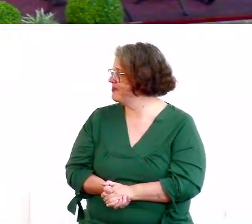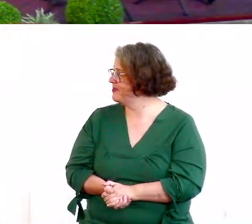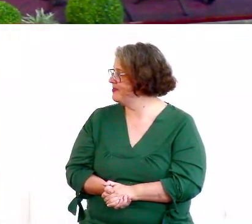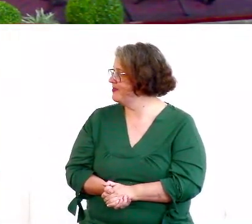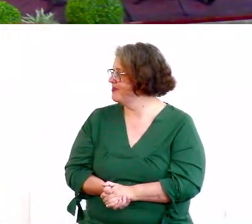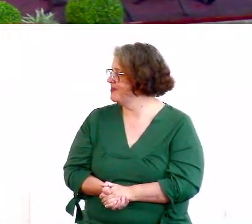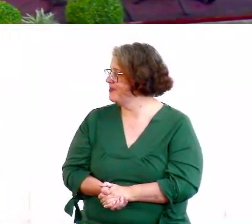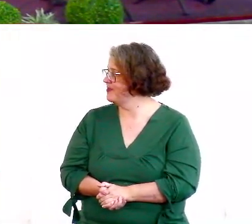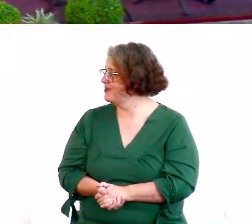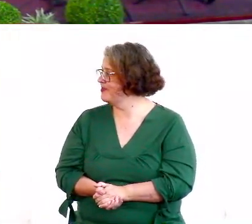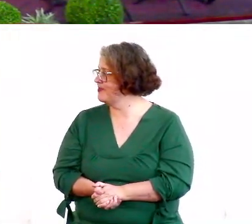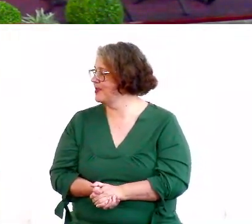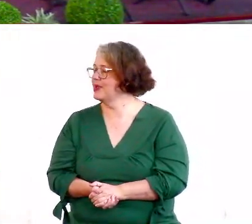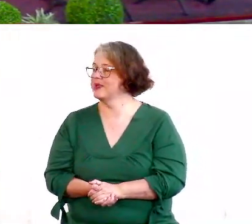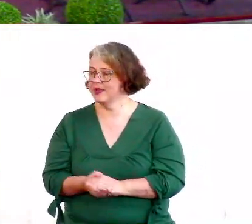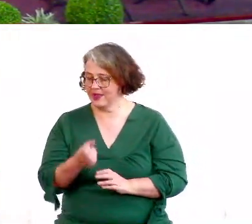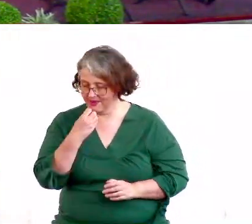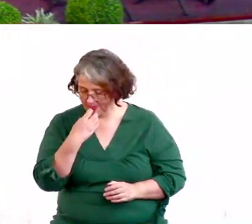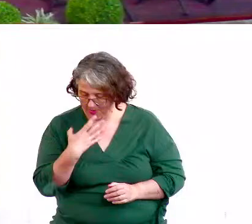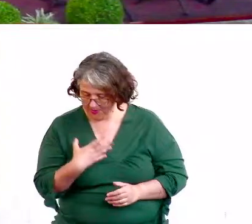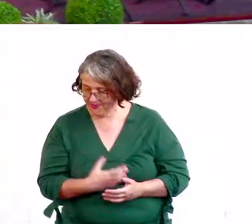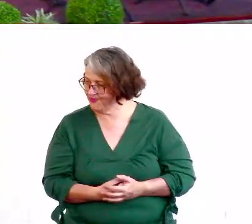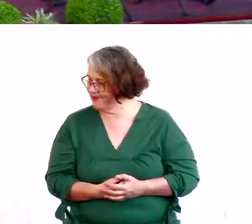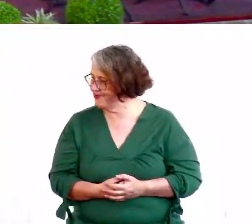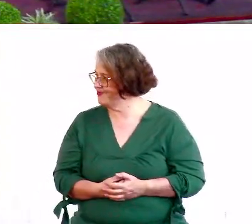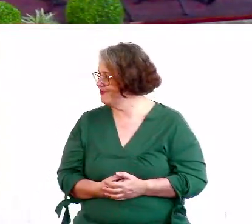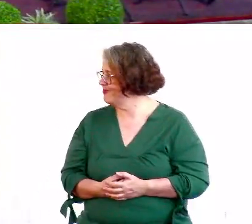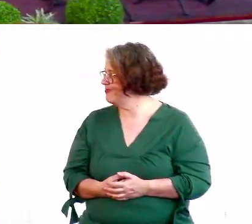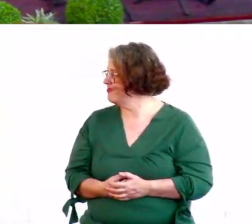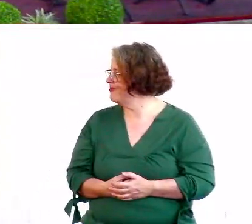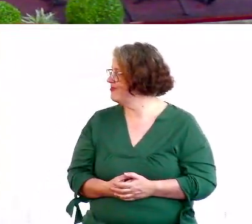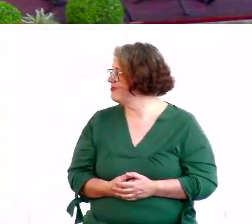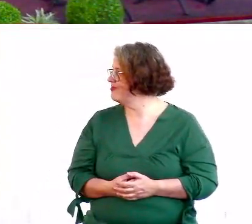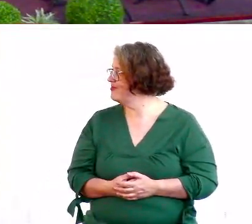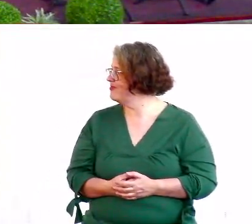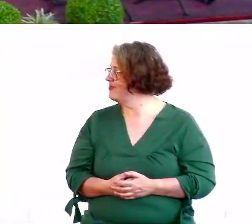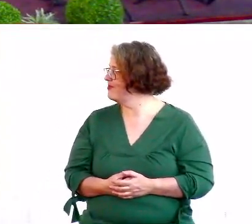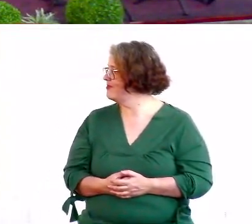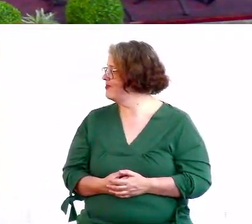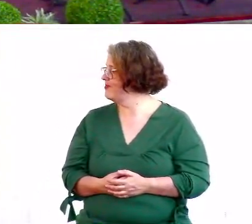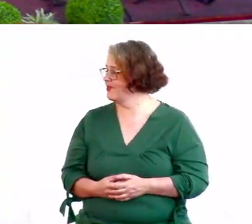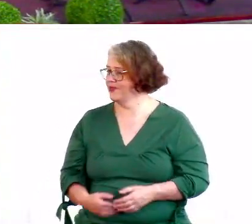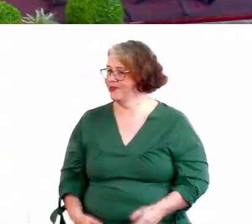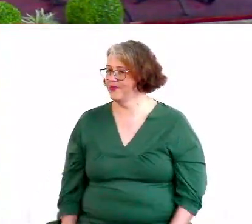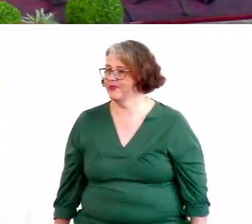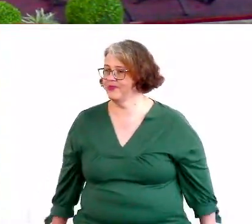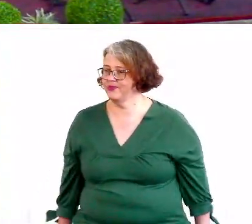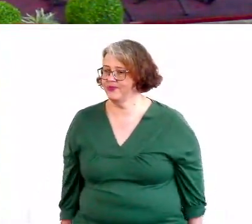Ótimo, vai ser ótimo. LG, depois também Leonardo pela UMP.